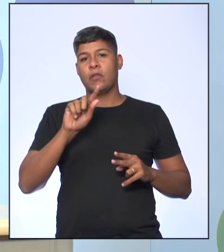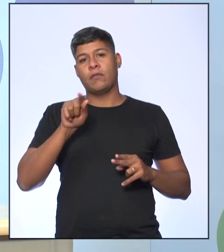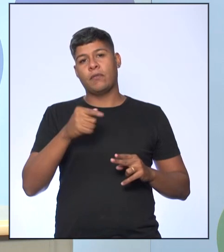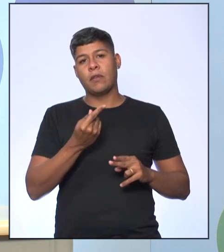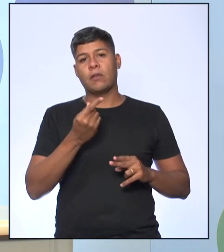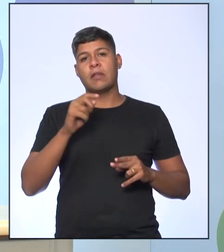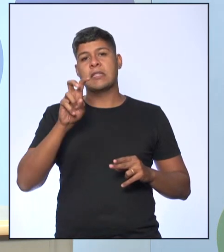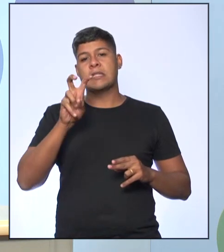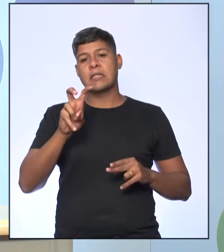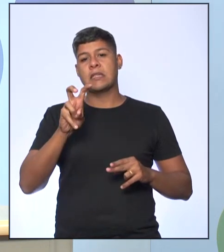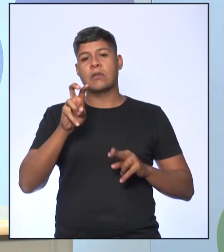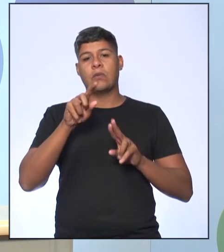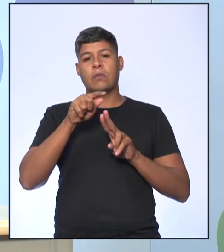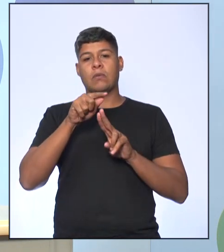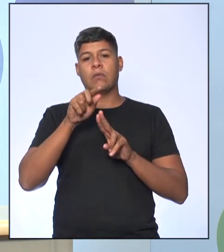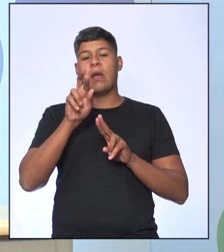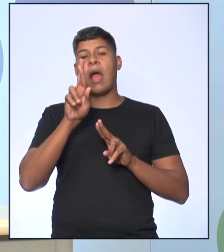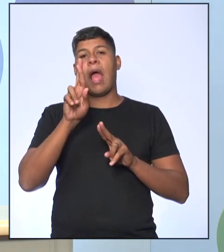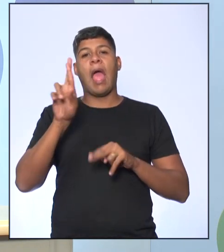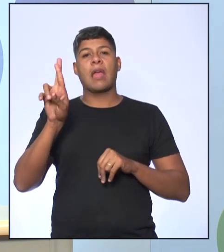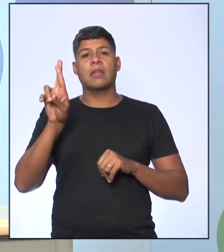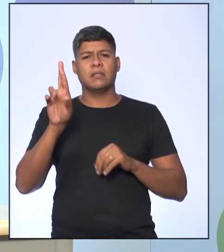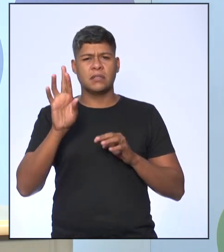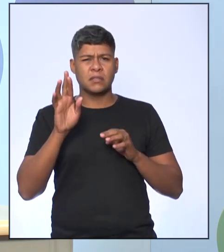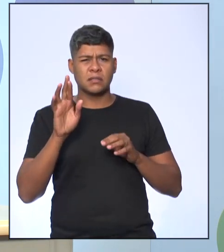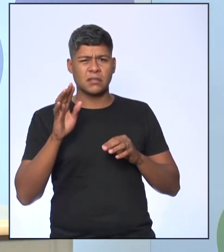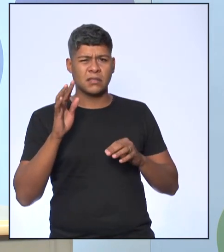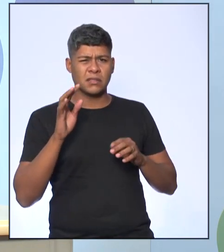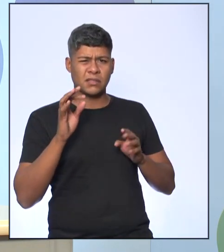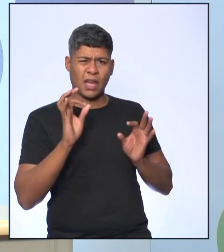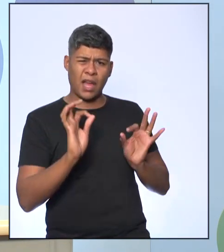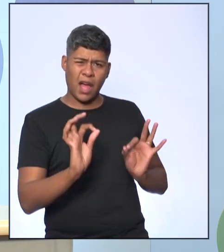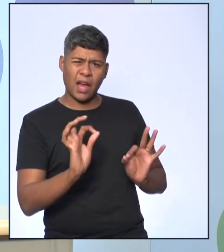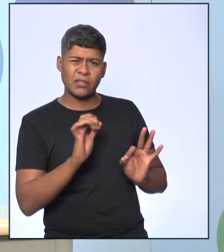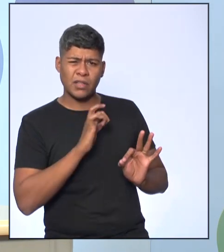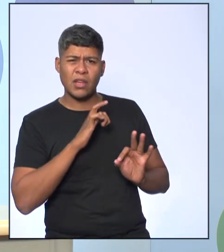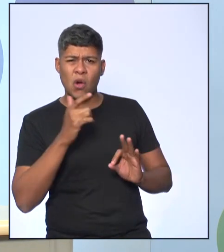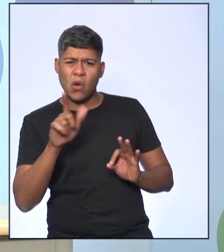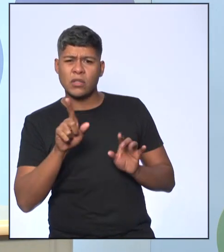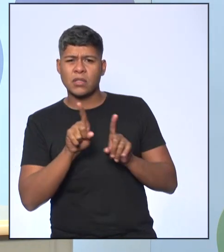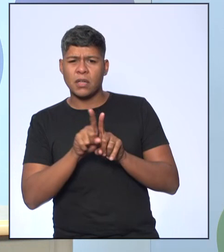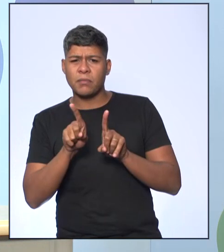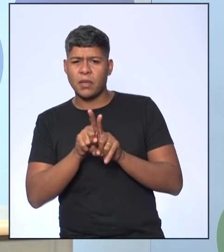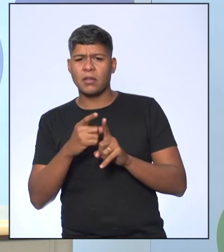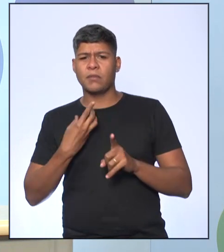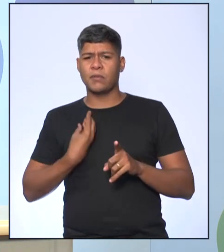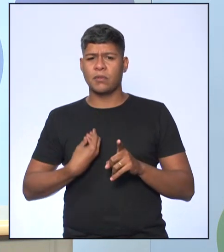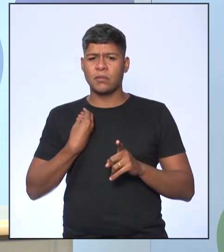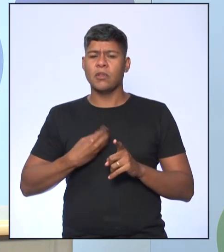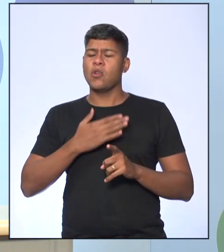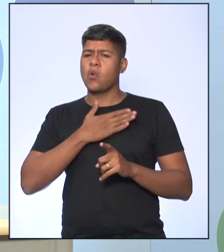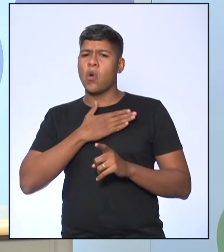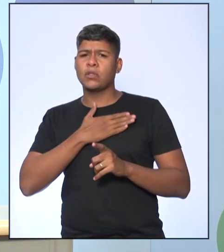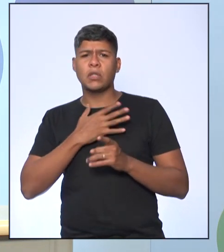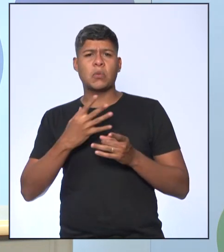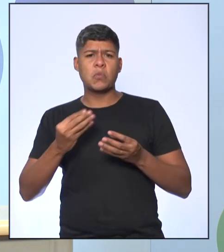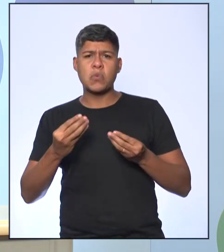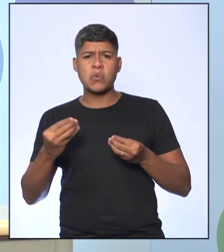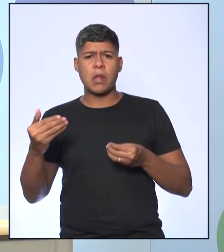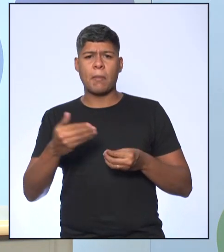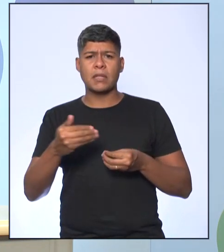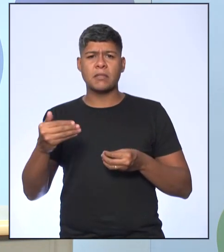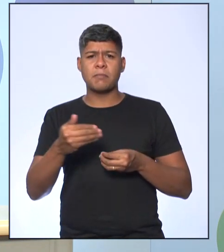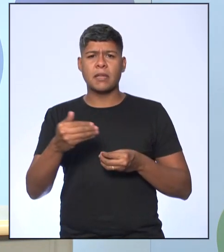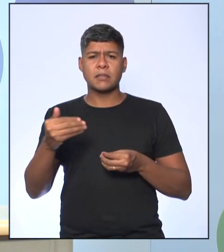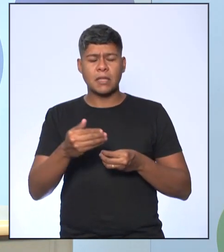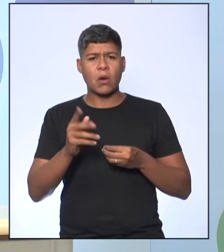2,5 radianos. Será que eles estão corretos? Né? Teve outros também que colocaram. Olha, estou gostando muito da participação